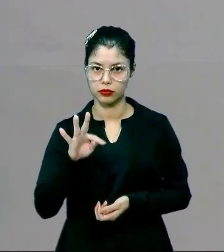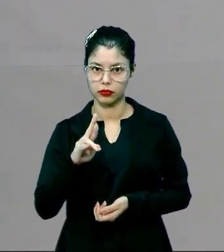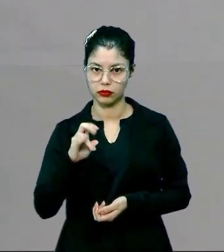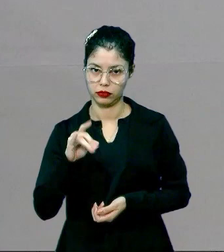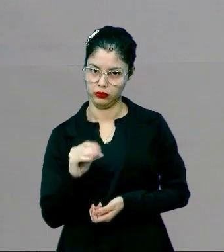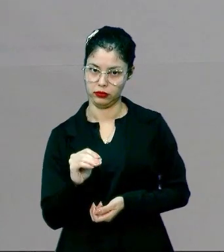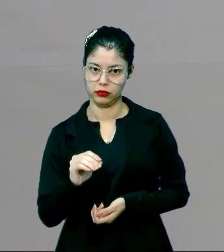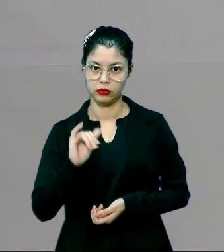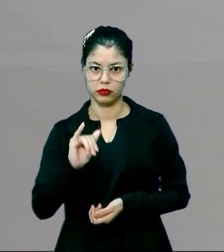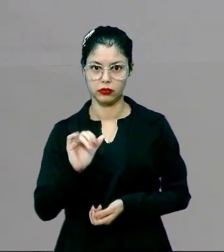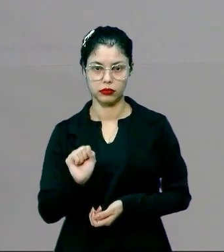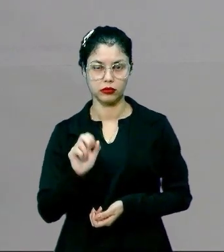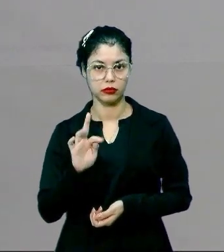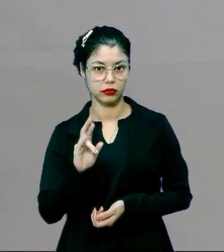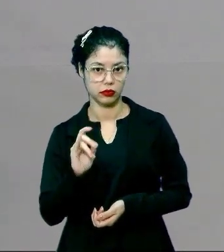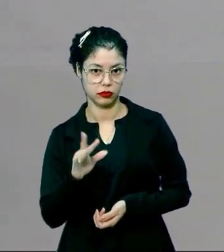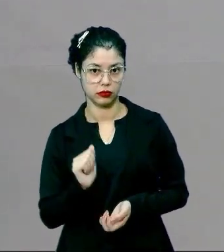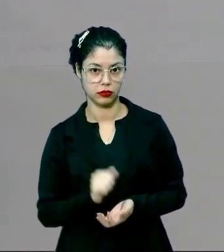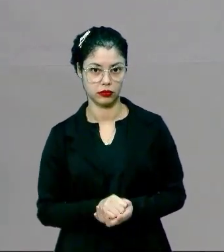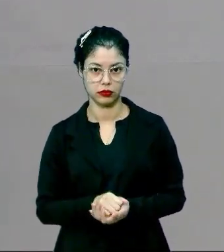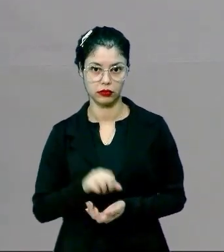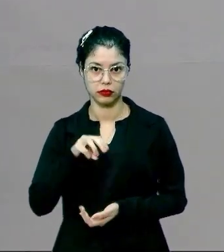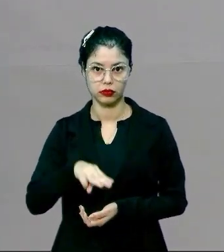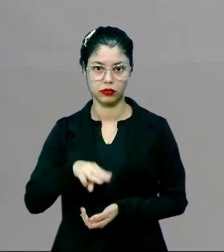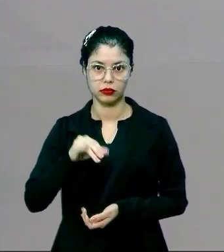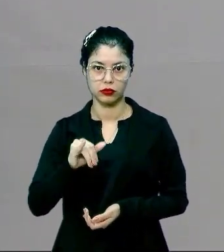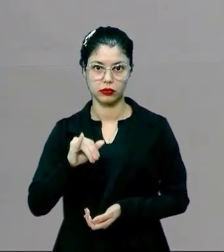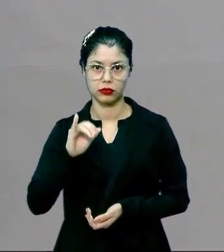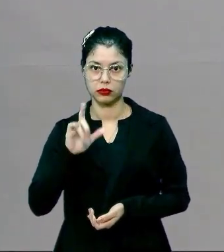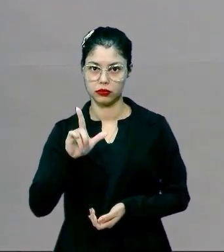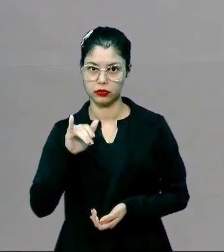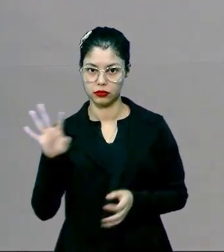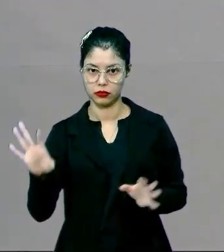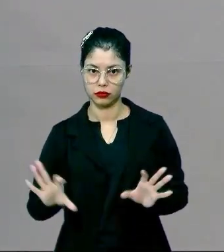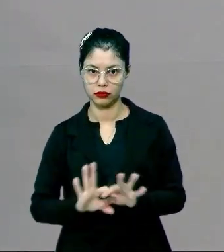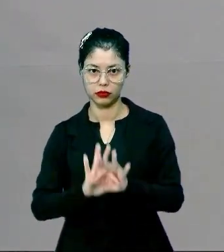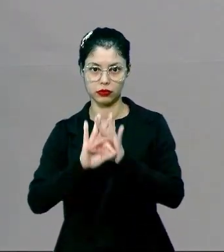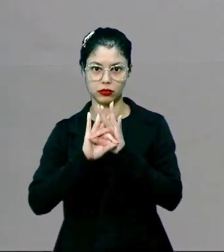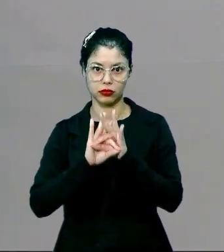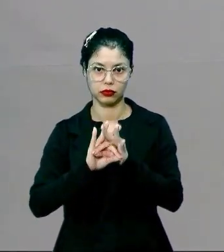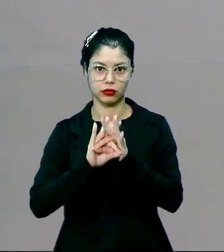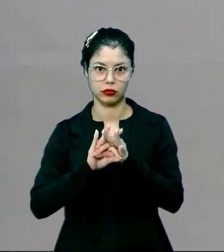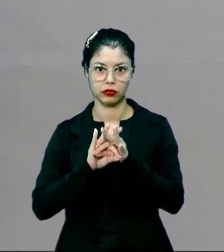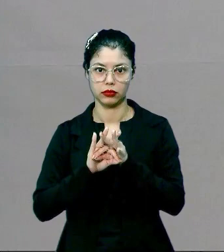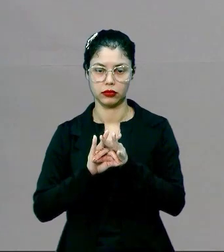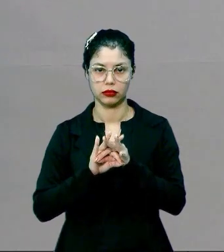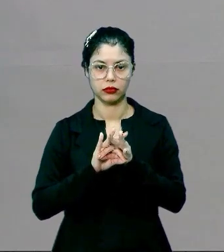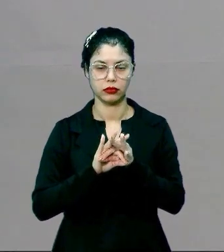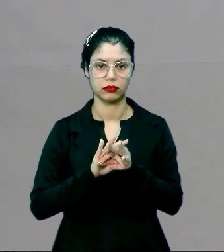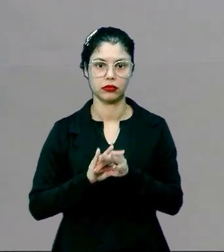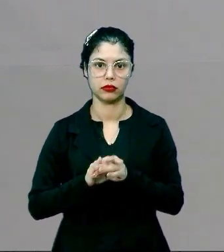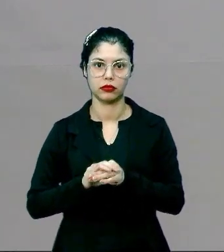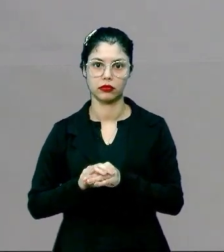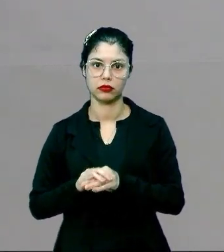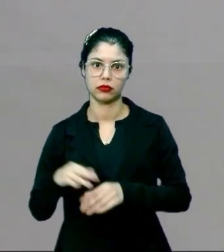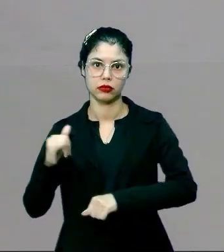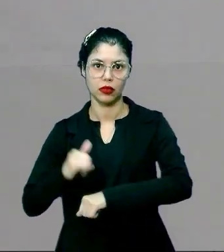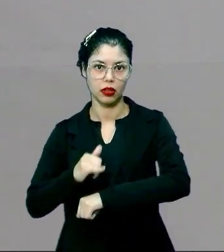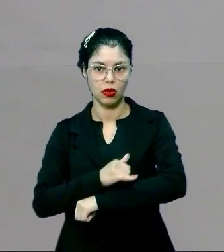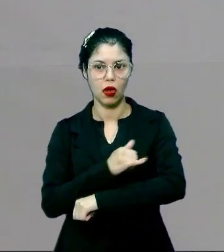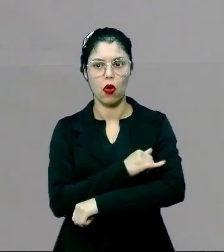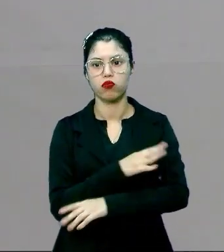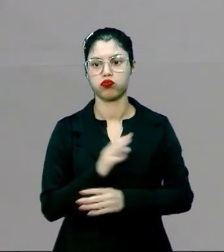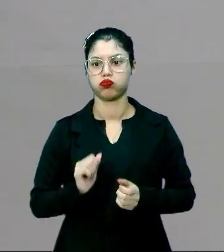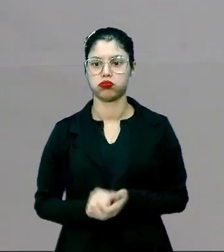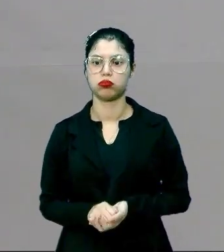e insípidos. Só que o mellitus, pessoal, ele está relacionado à insulina, à glicose no teu